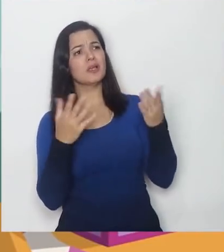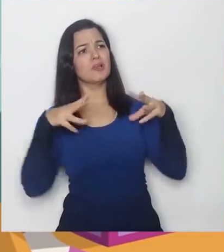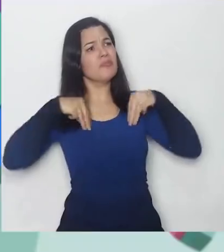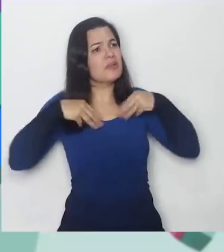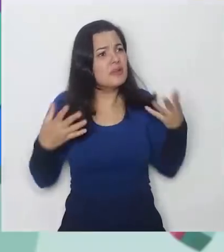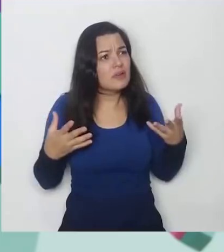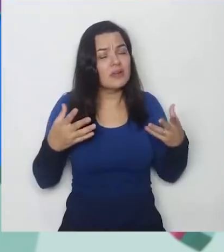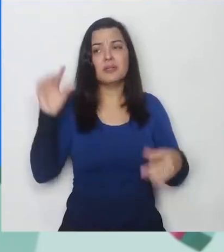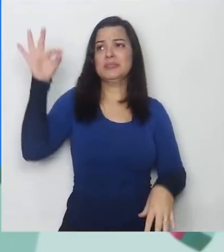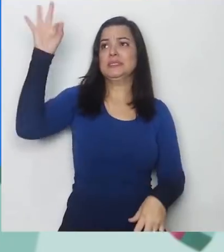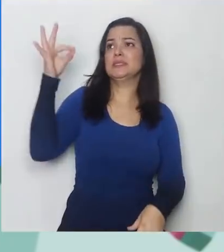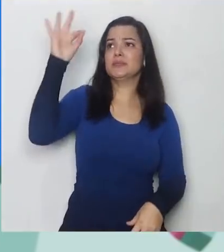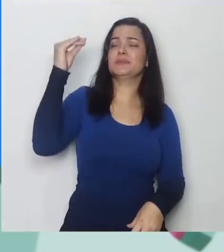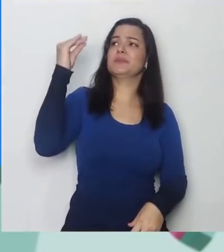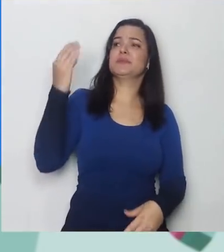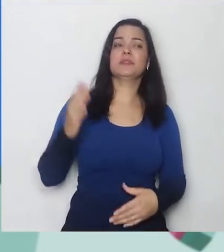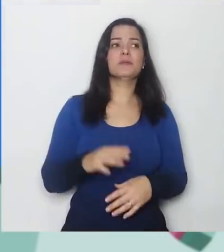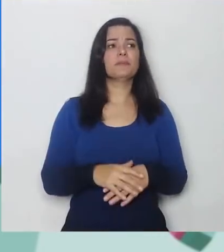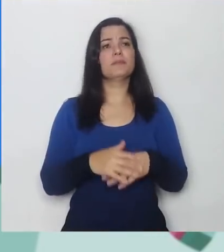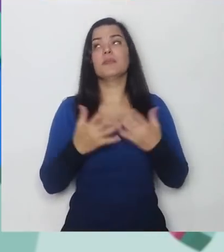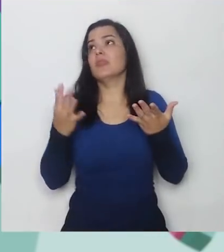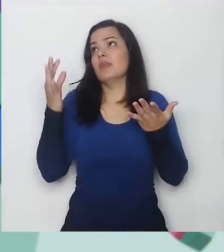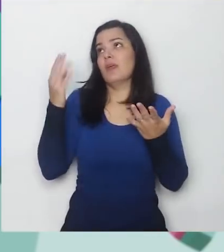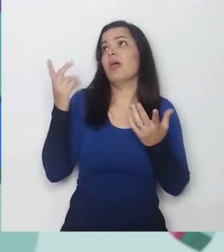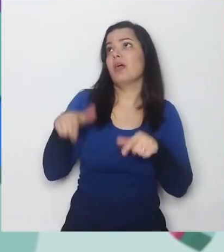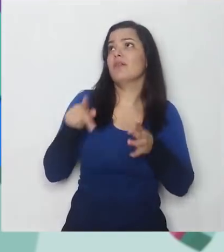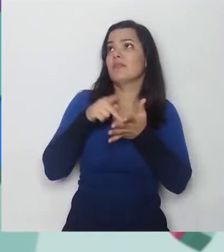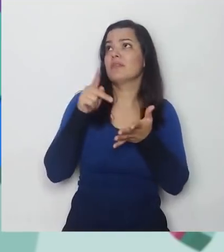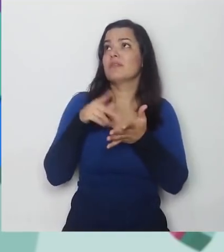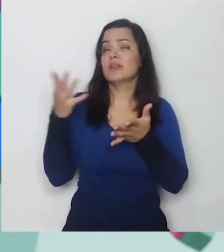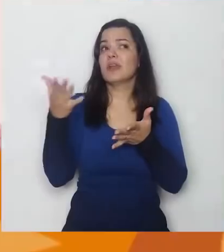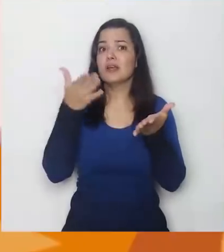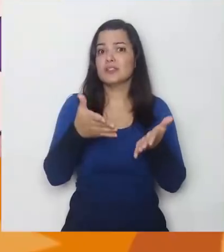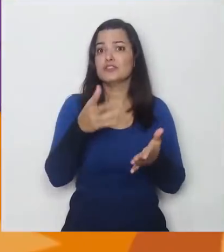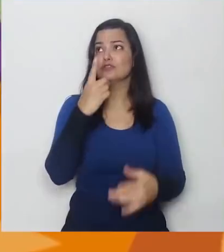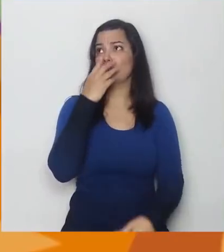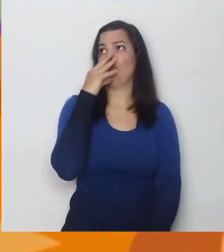Abelhuda, a Mica está mesmo com um bicão. Você está brava,